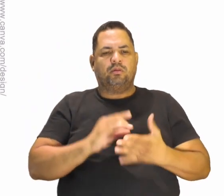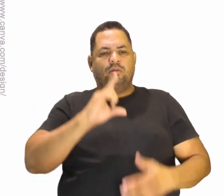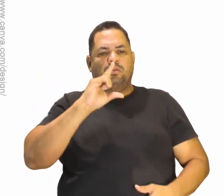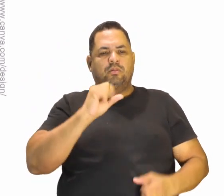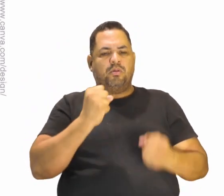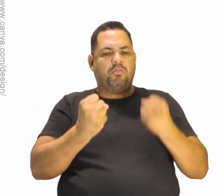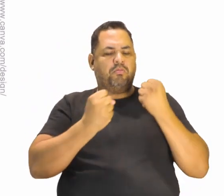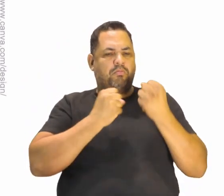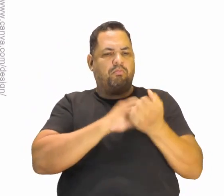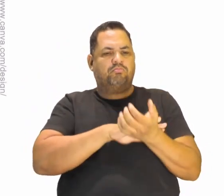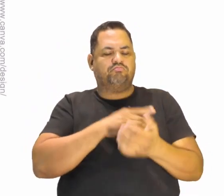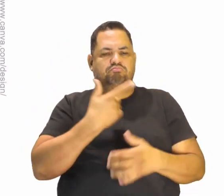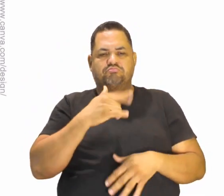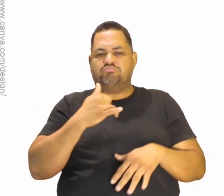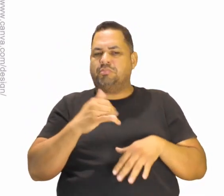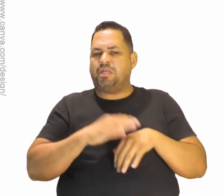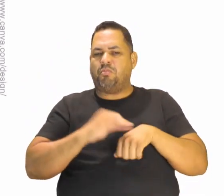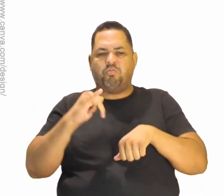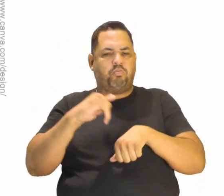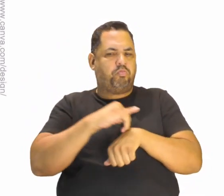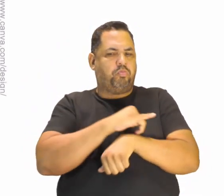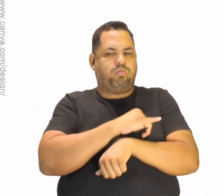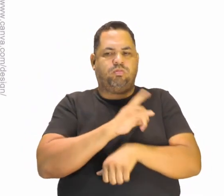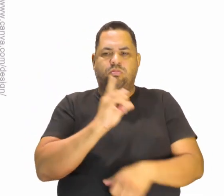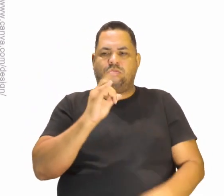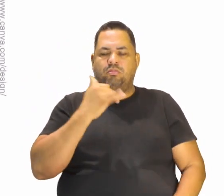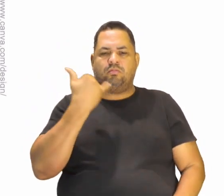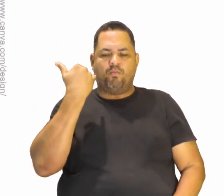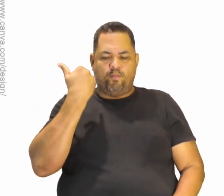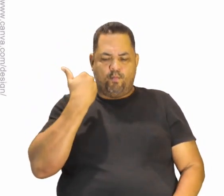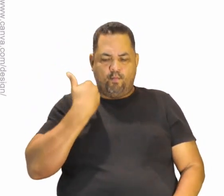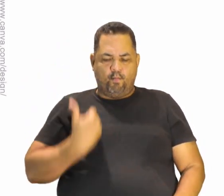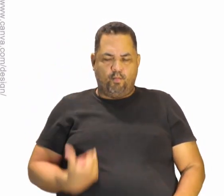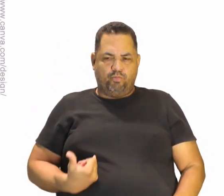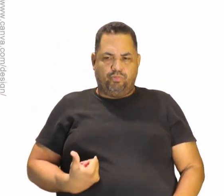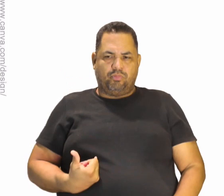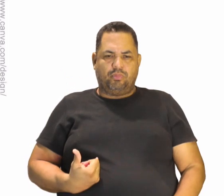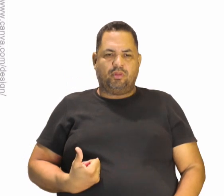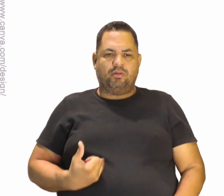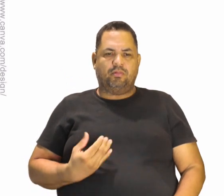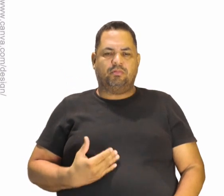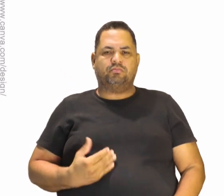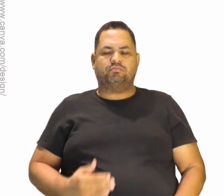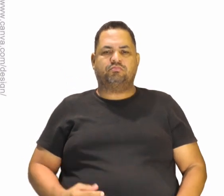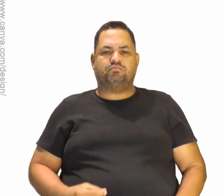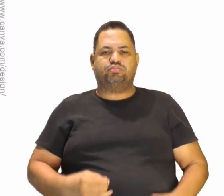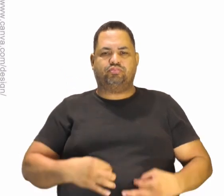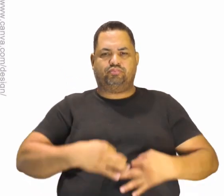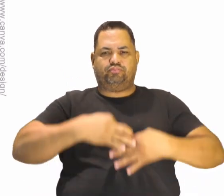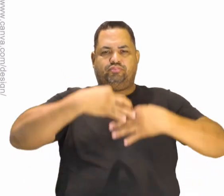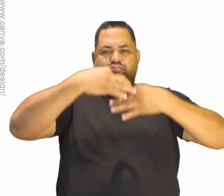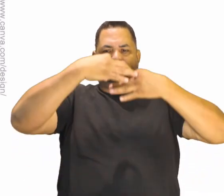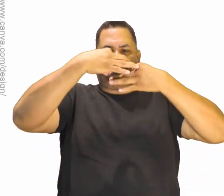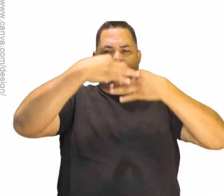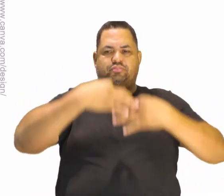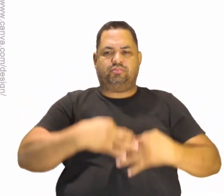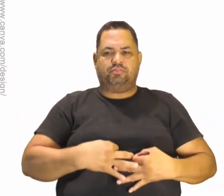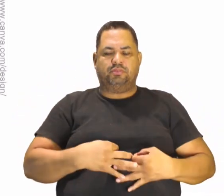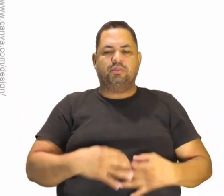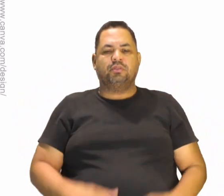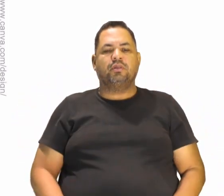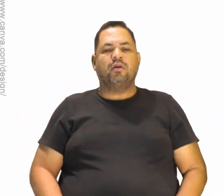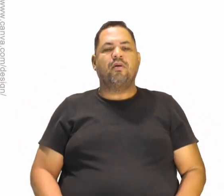quase nada de gordura, porém o corpo é mais alongado, esguio, né?